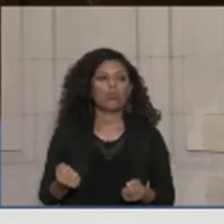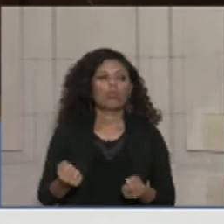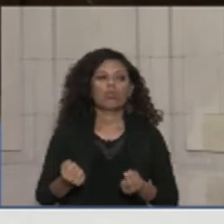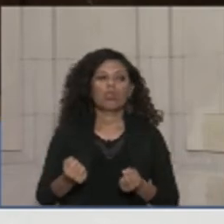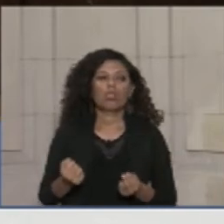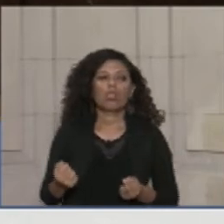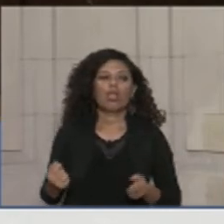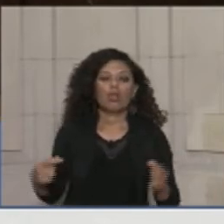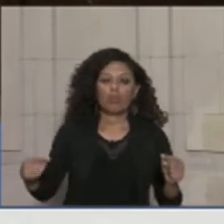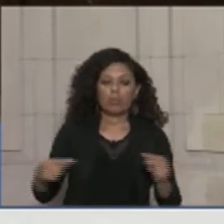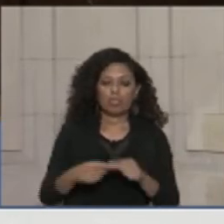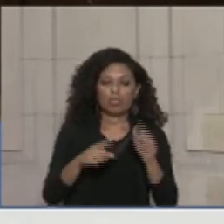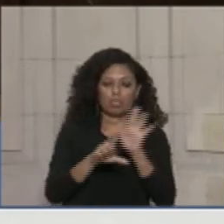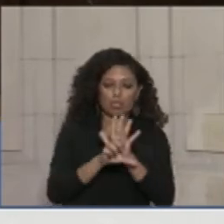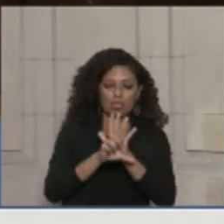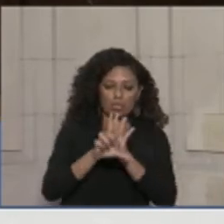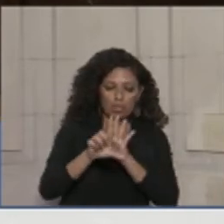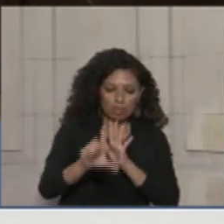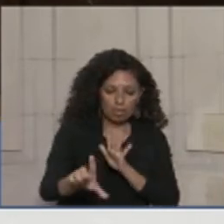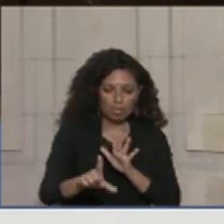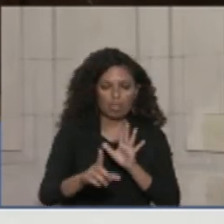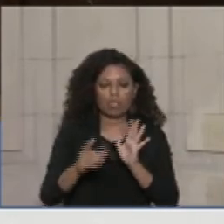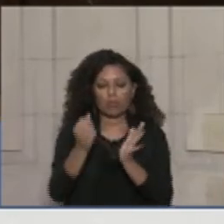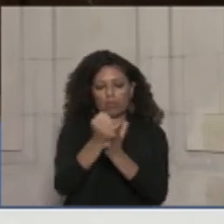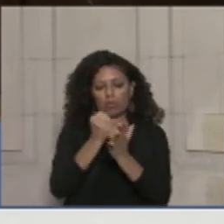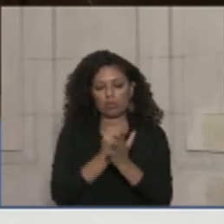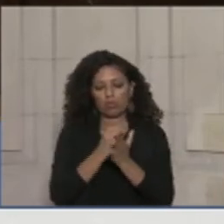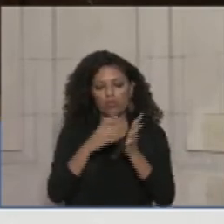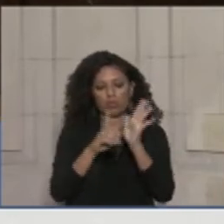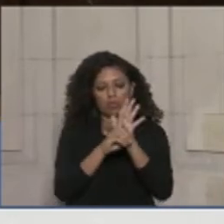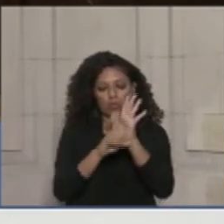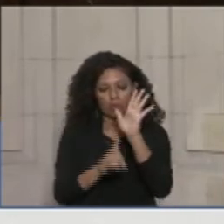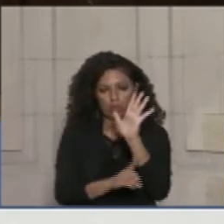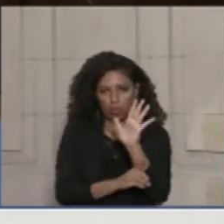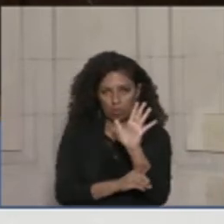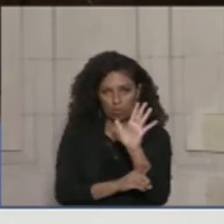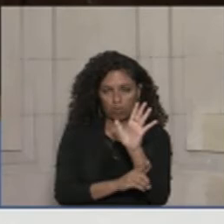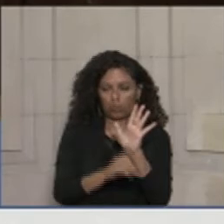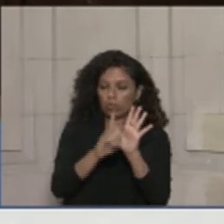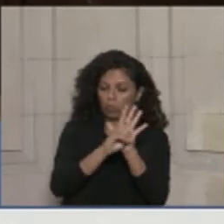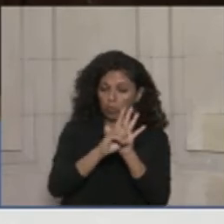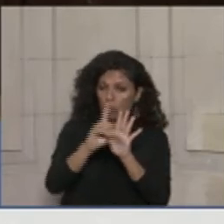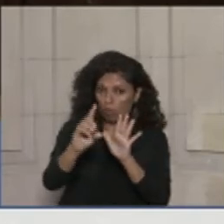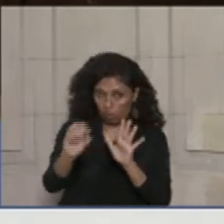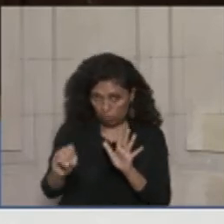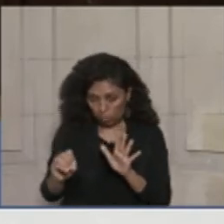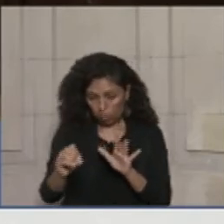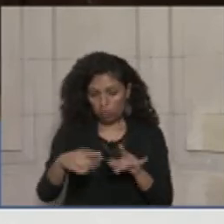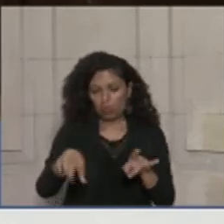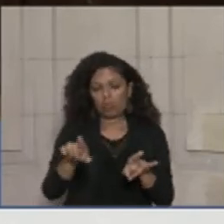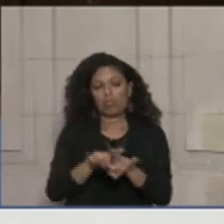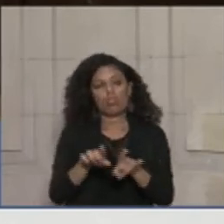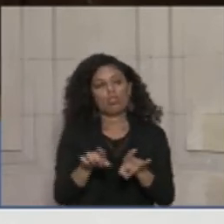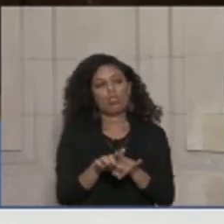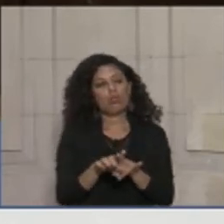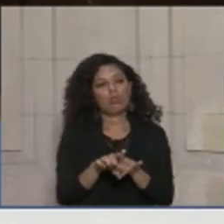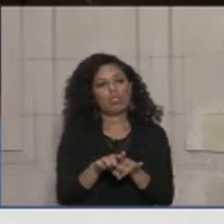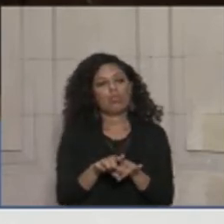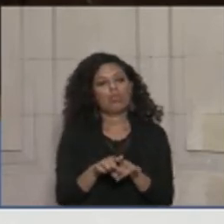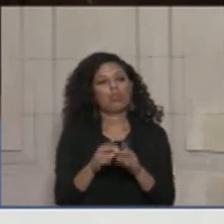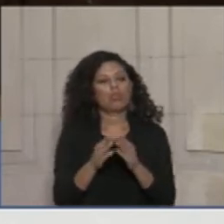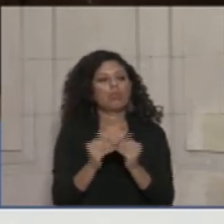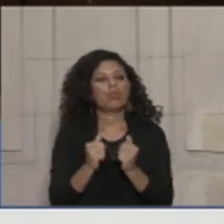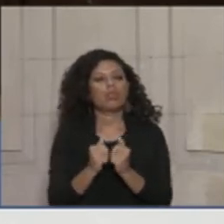forma transparente, publicada no Diário Oficial. E além disso, deputado Chico Machado, Eu peço uma parte